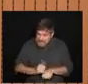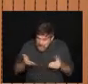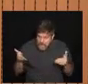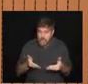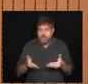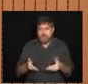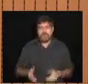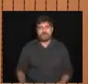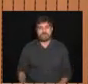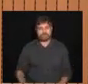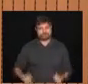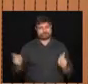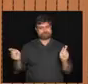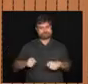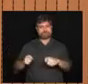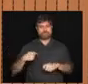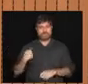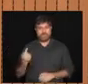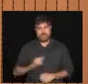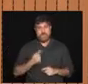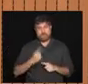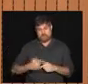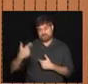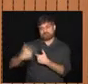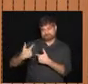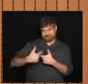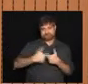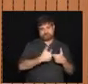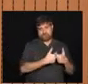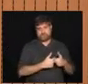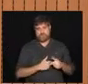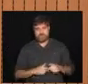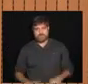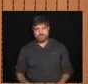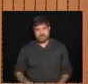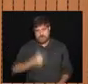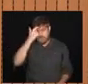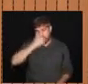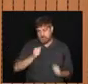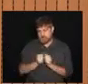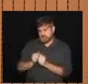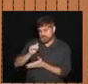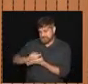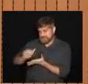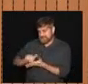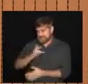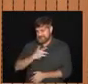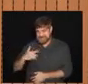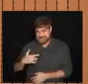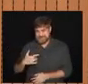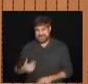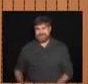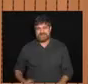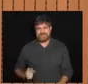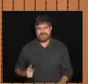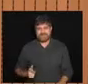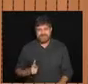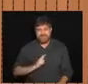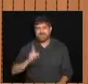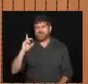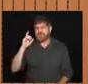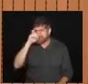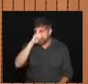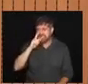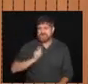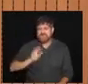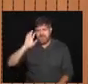talvez possamos ser criticados. Eu e o Dr. Carmino tivemos muitas dificuldades, por exemplo,